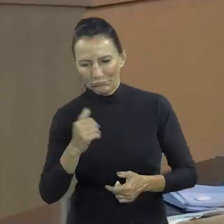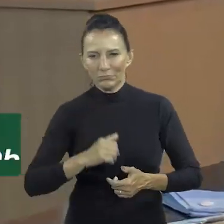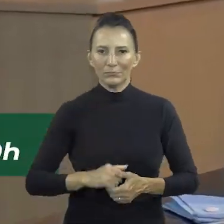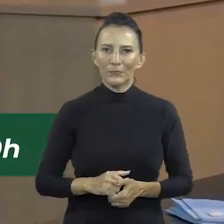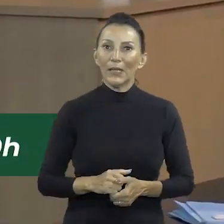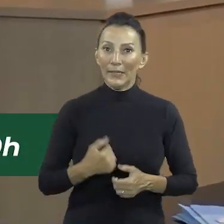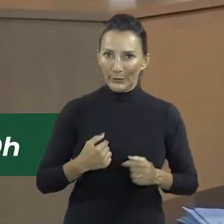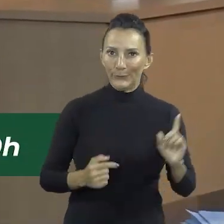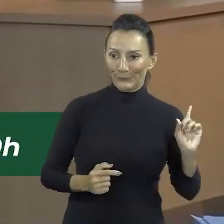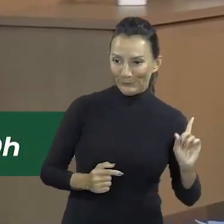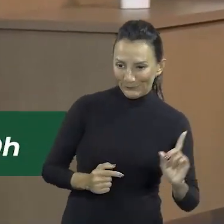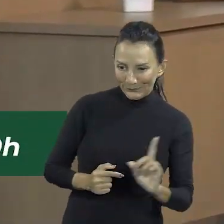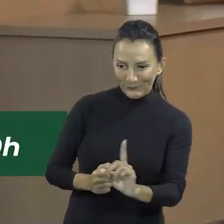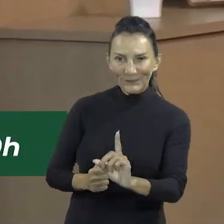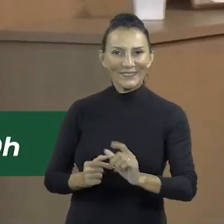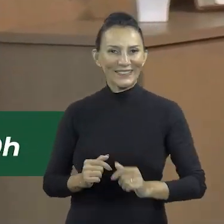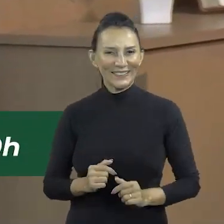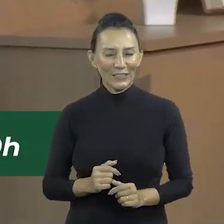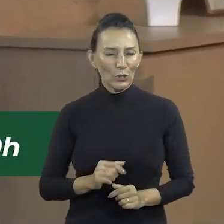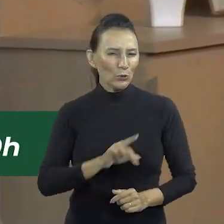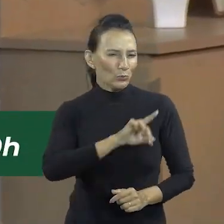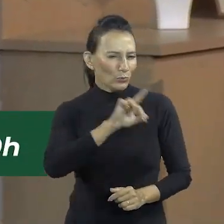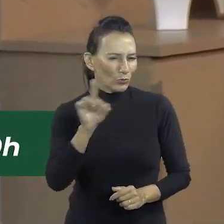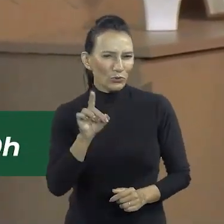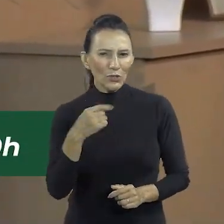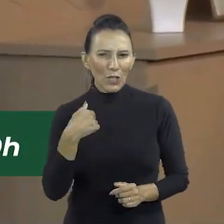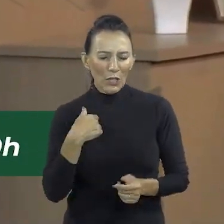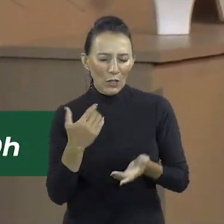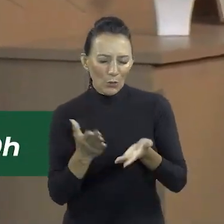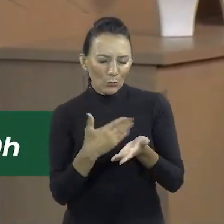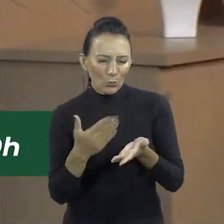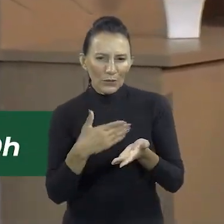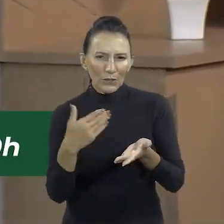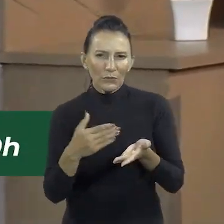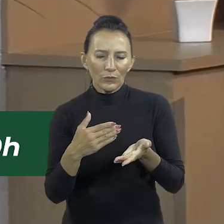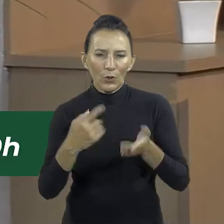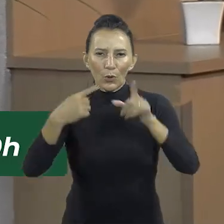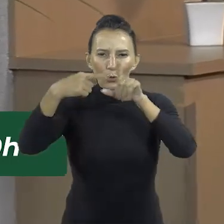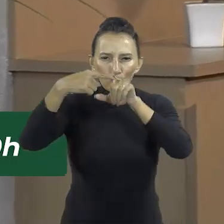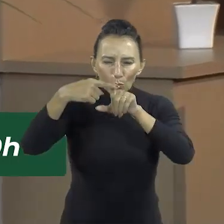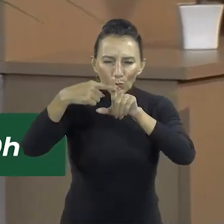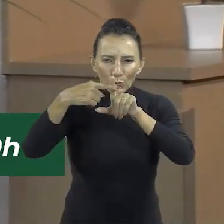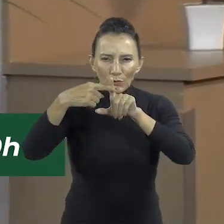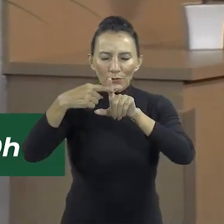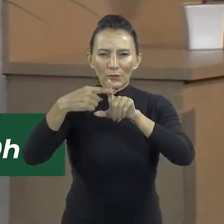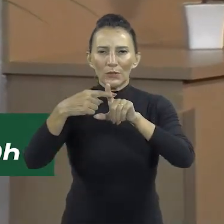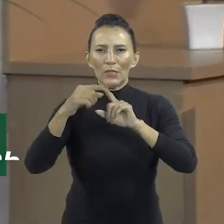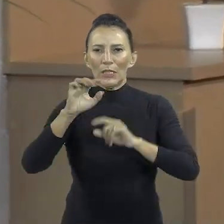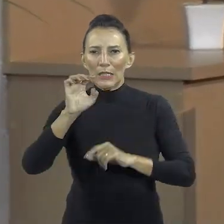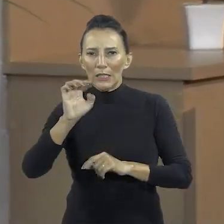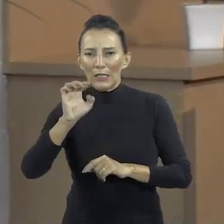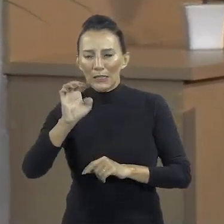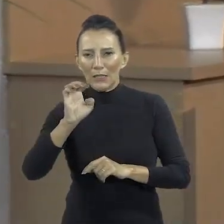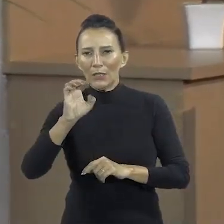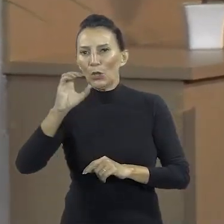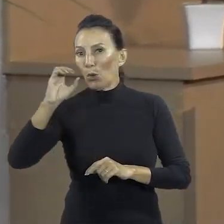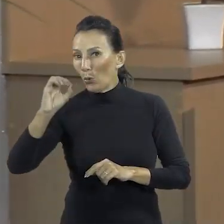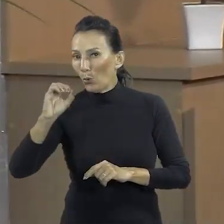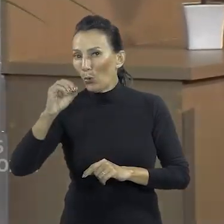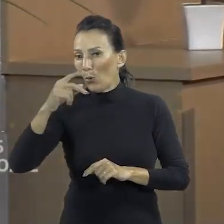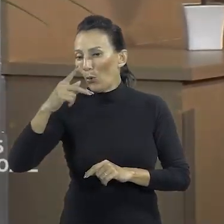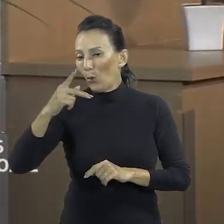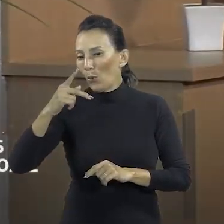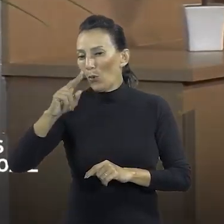dos dias, eu lendo o livro A Cruz e o Punhal, eu percebi que eu tinha sido batizado com o Espírito Santo. Um